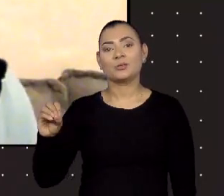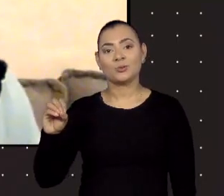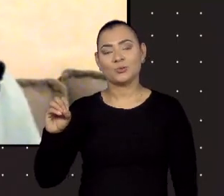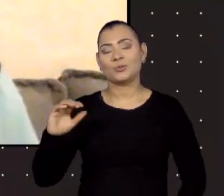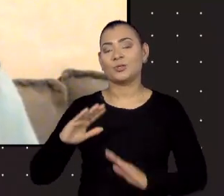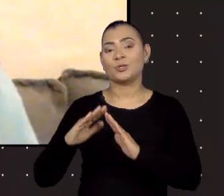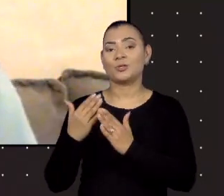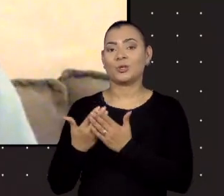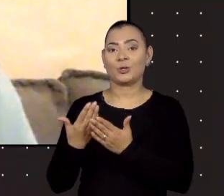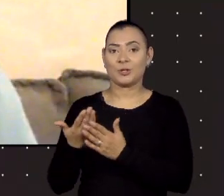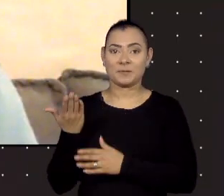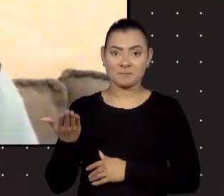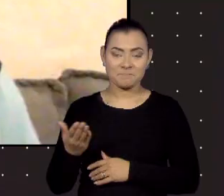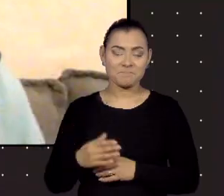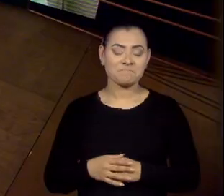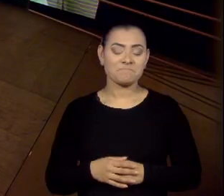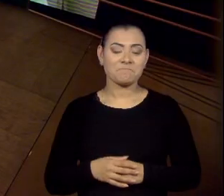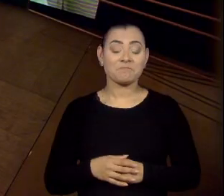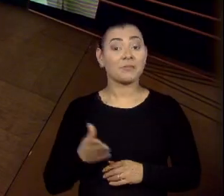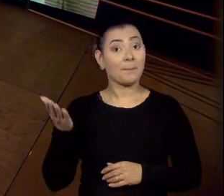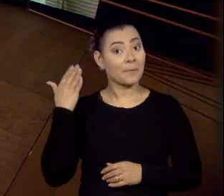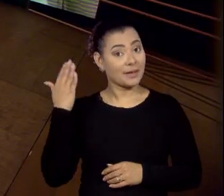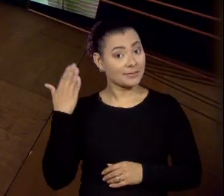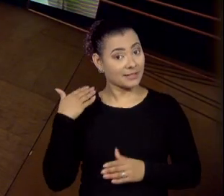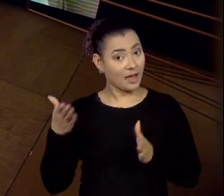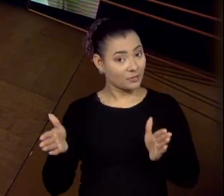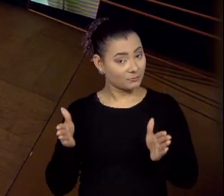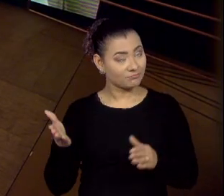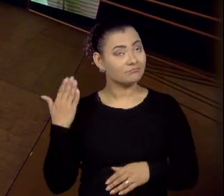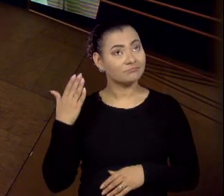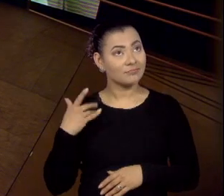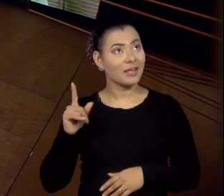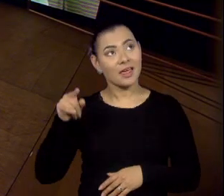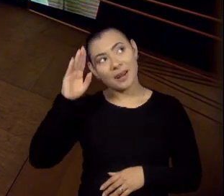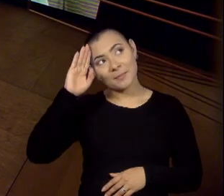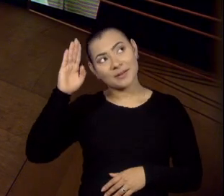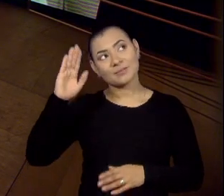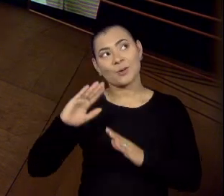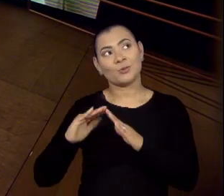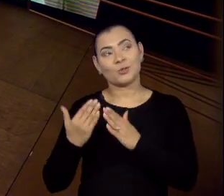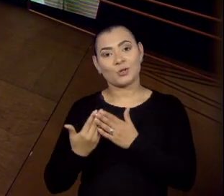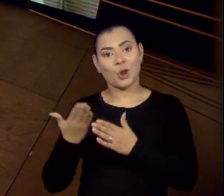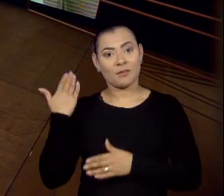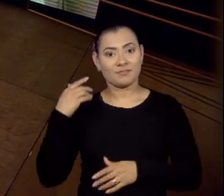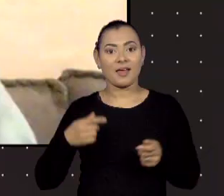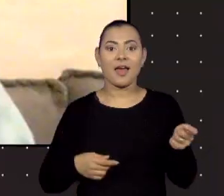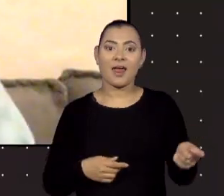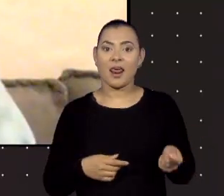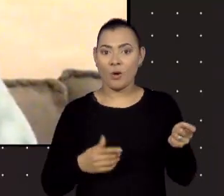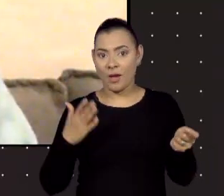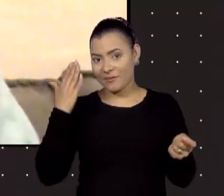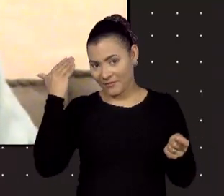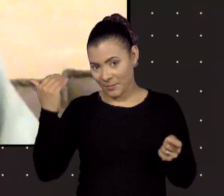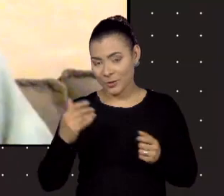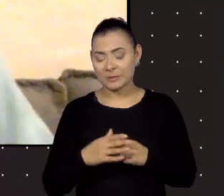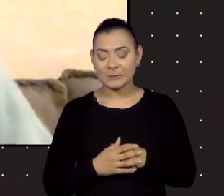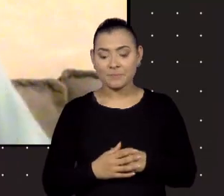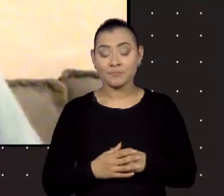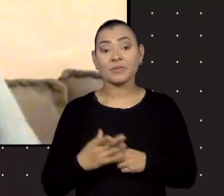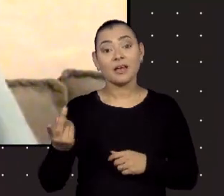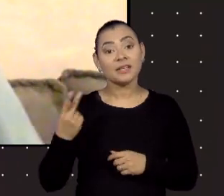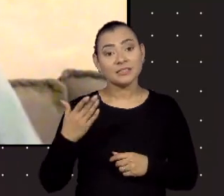O Colégio Progresso era e é ainda uma das principais escolas de Araraquara. Aos